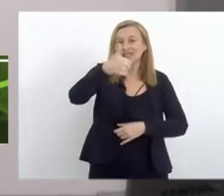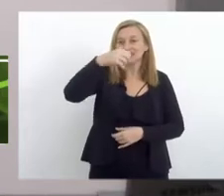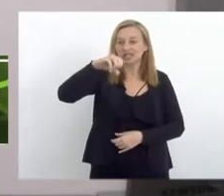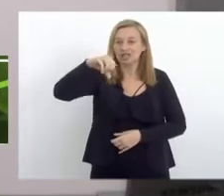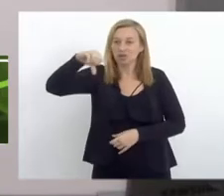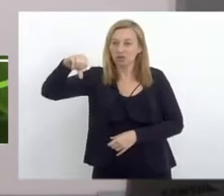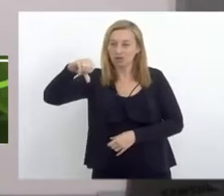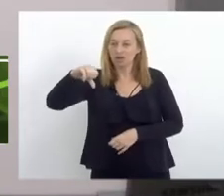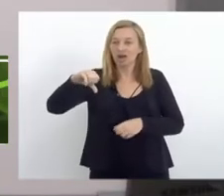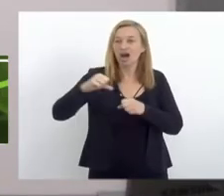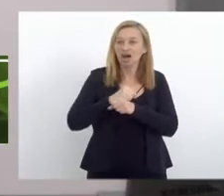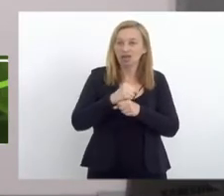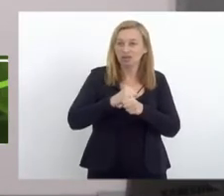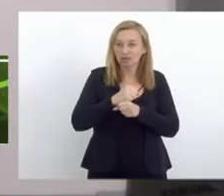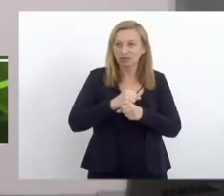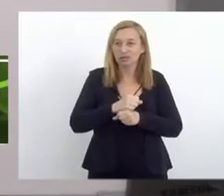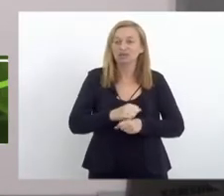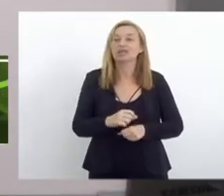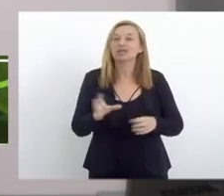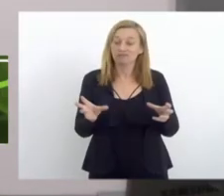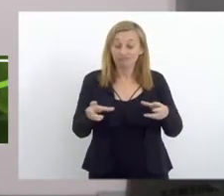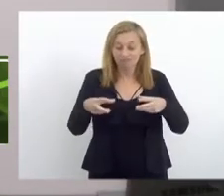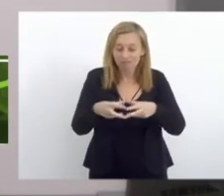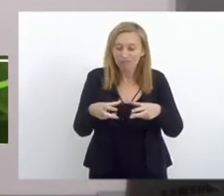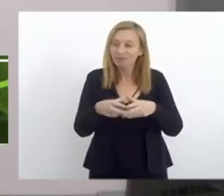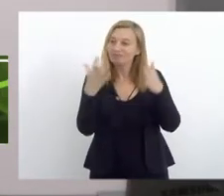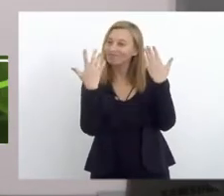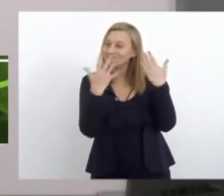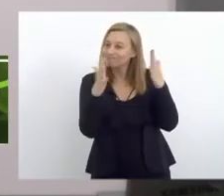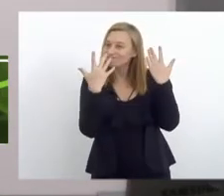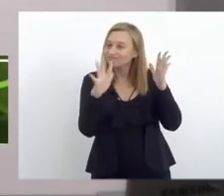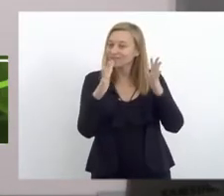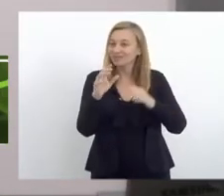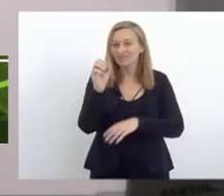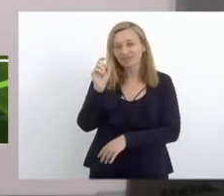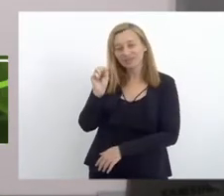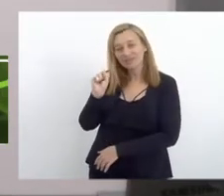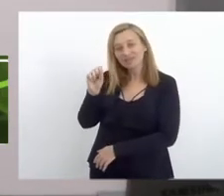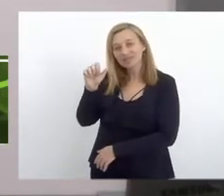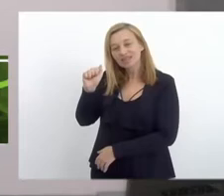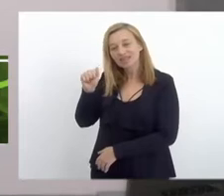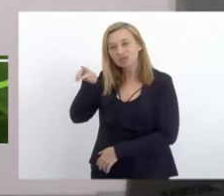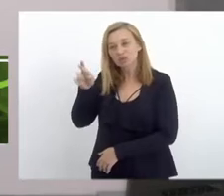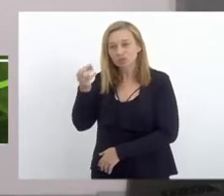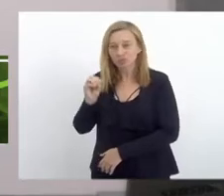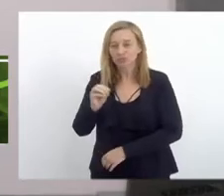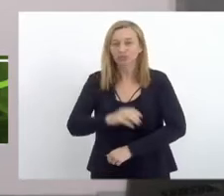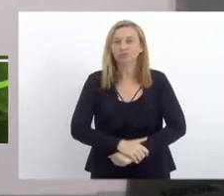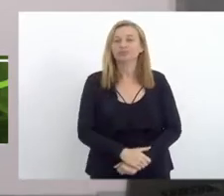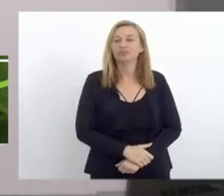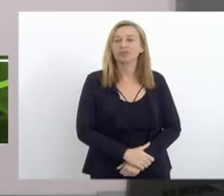anos, e essa comissão quer parabenizá-lo, tá, Sandro?